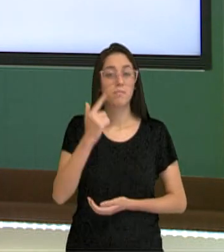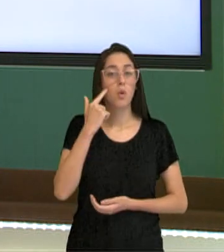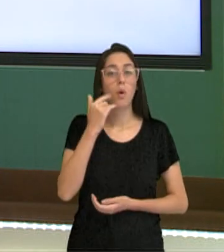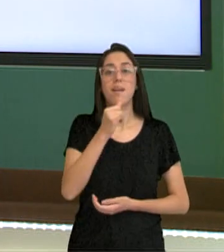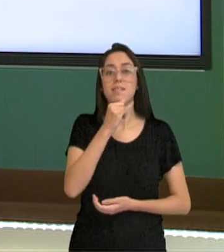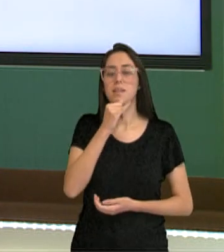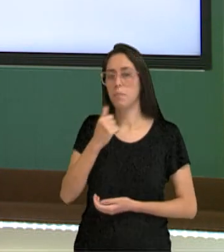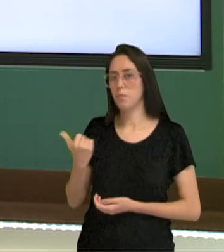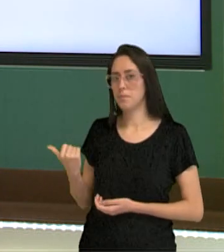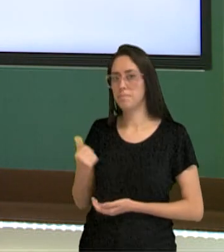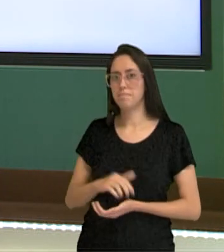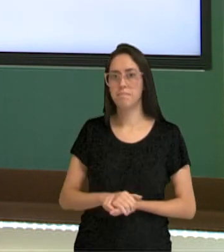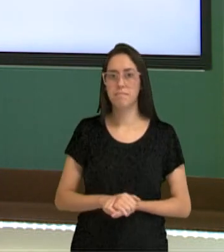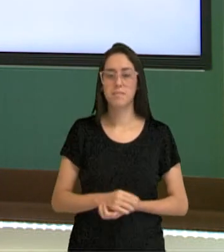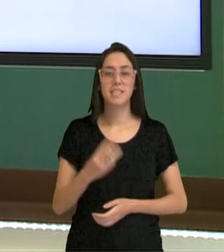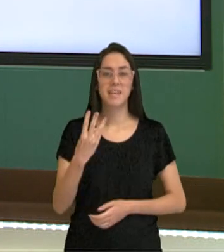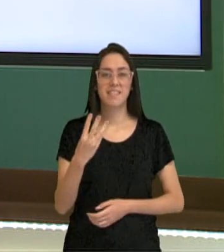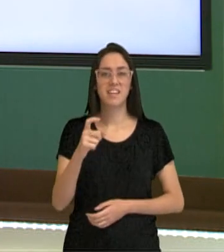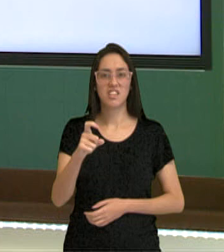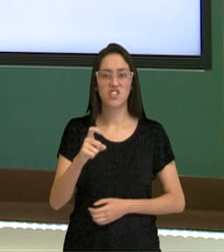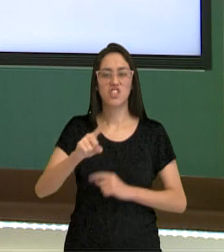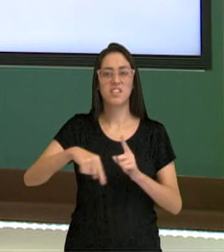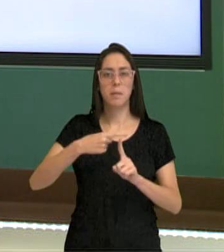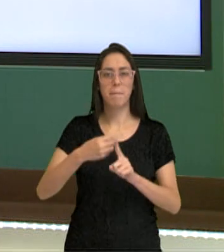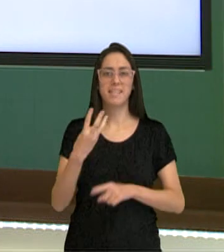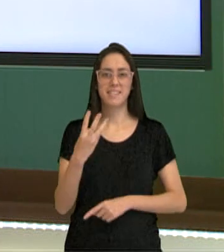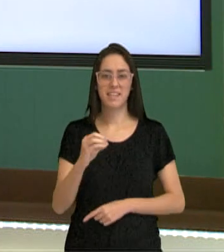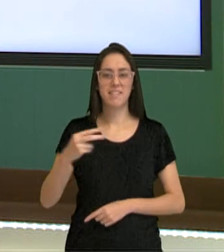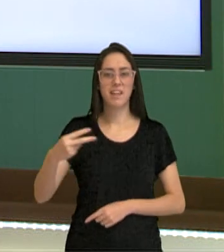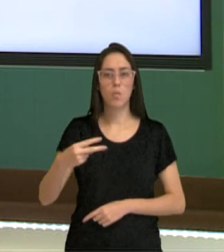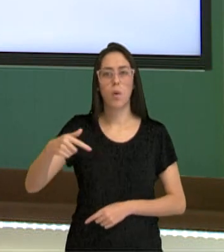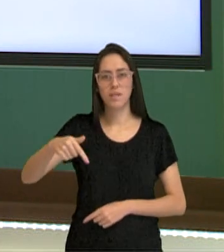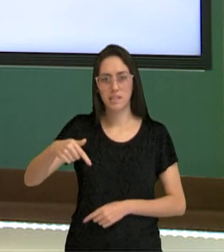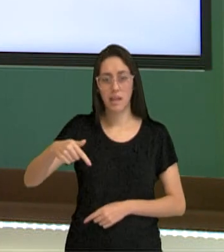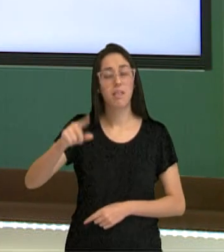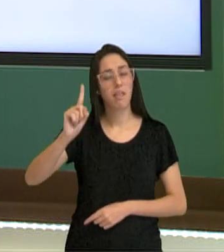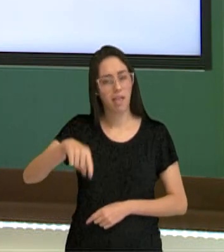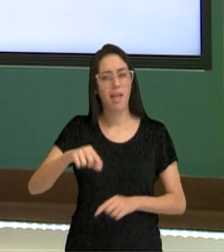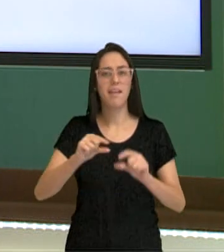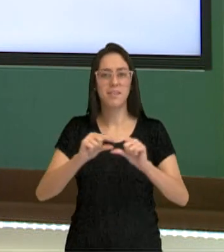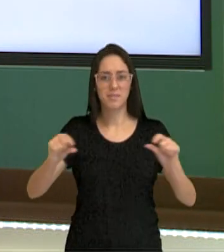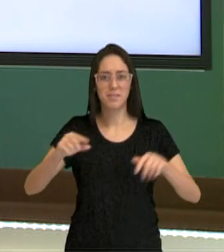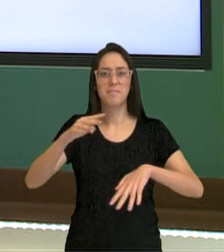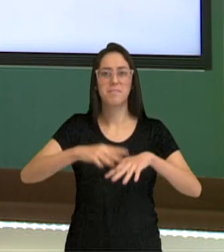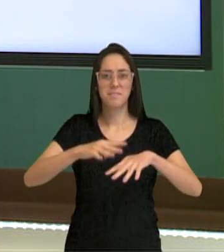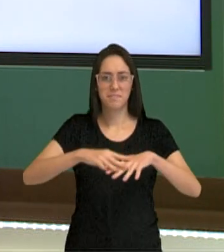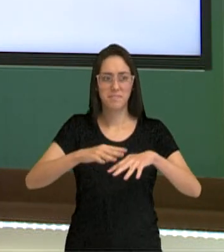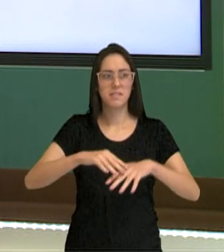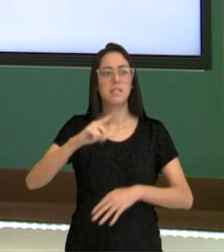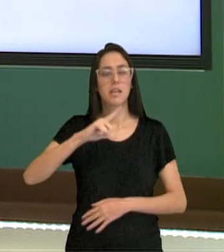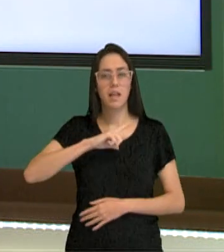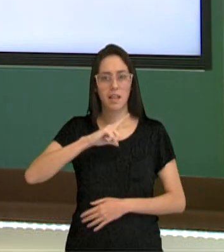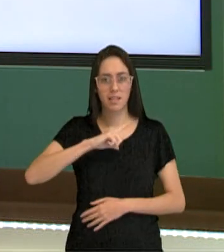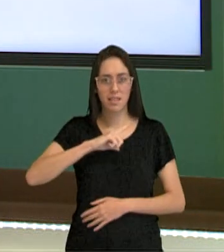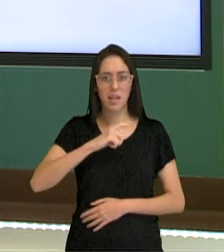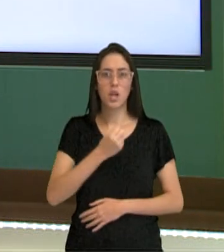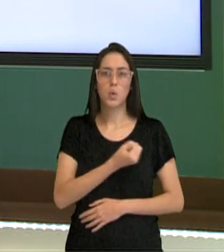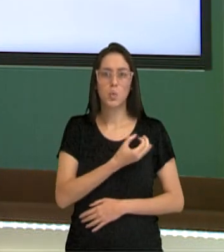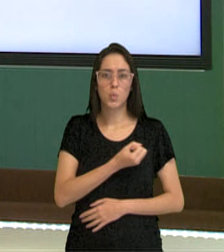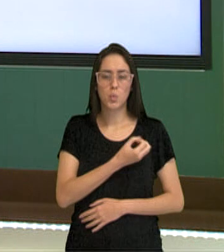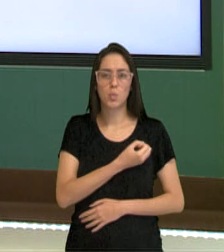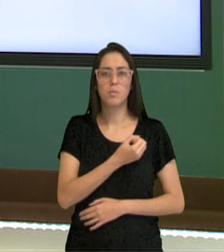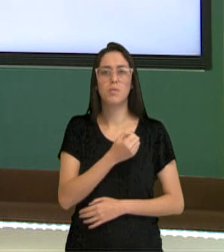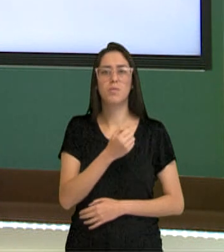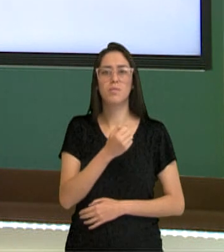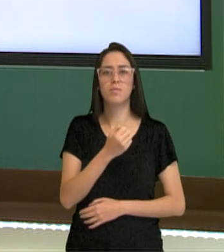ó. 3x mais 30 igual a 7. Isto é uma equação do primeiro grau. A letra tem expoente 1.